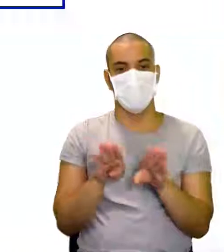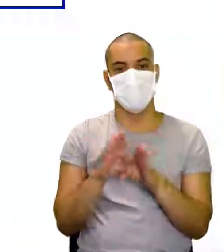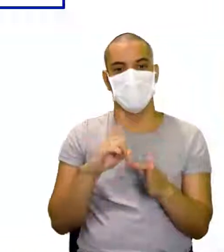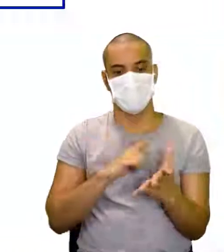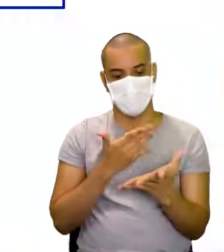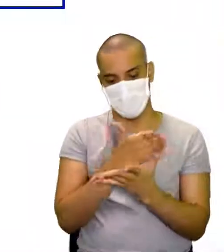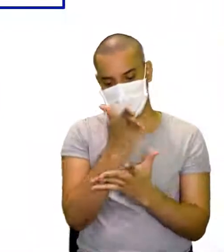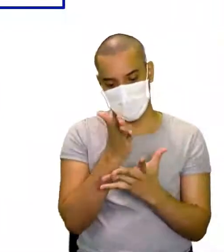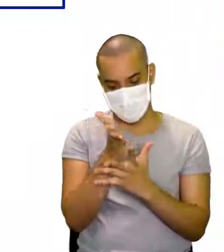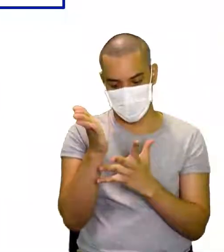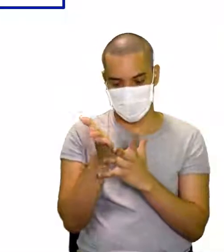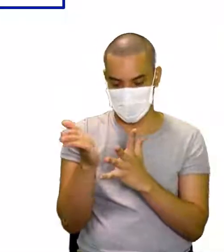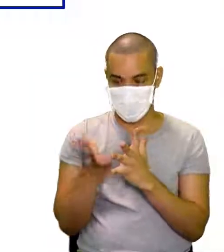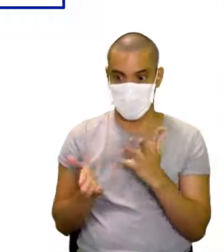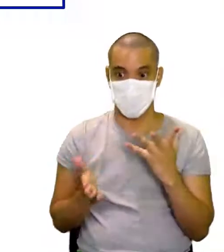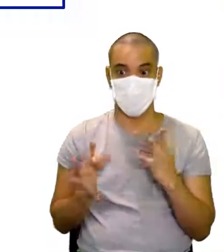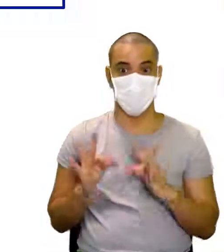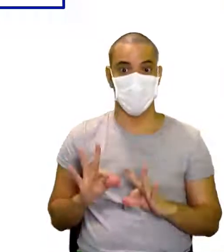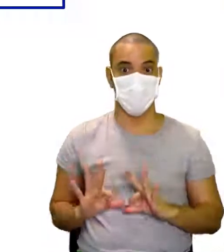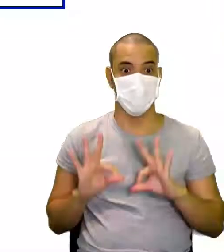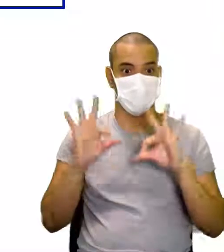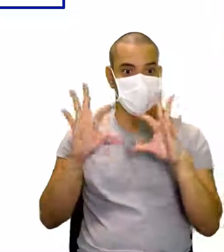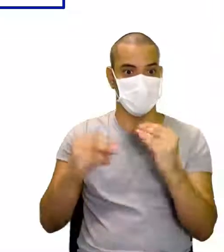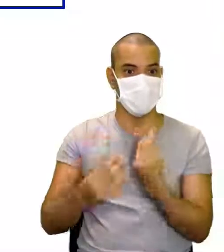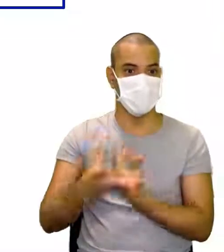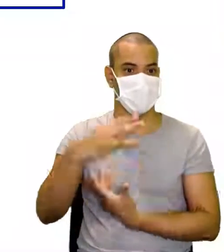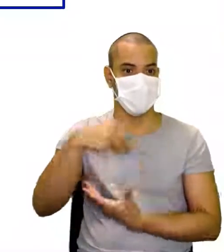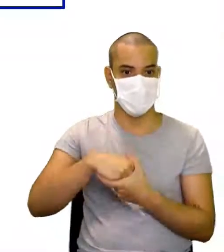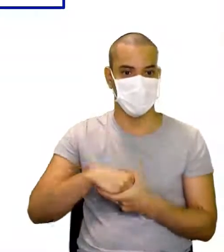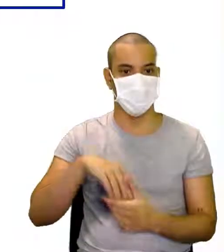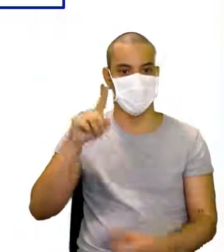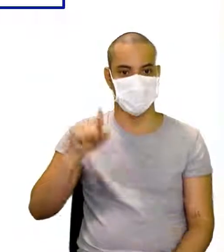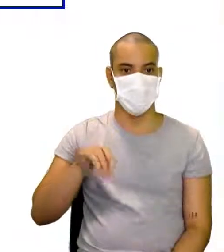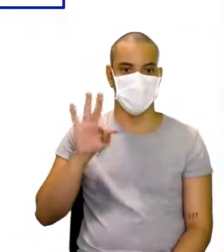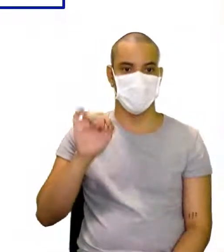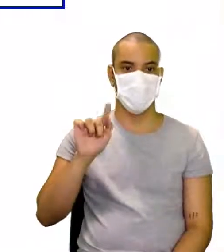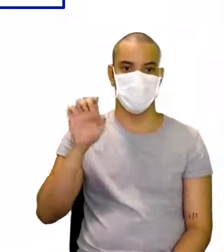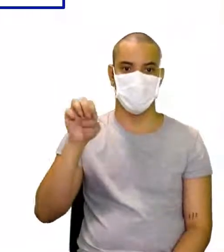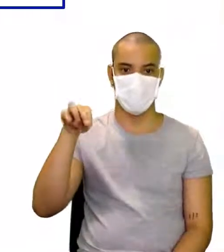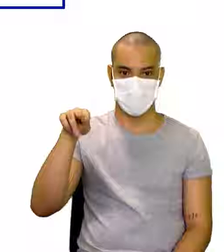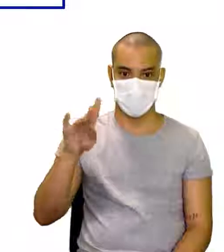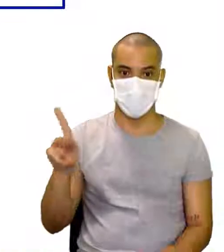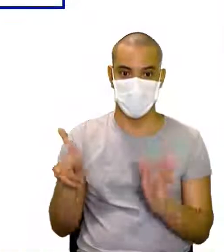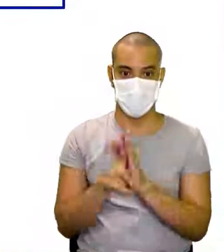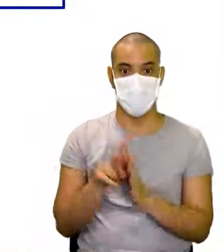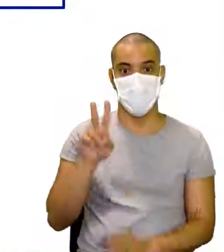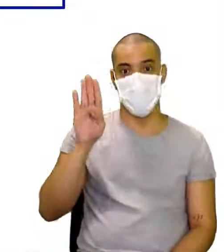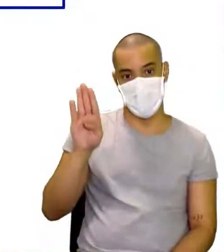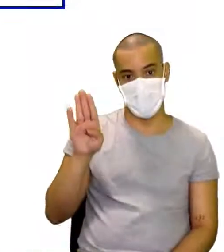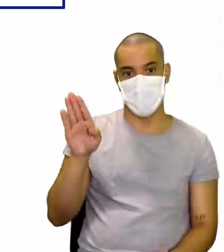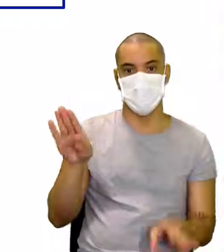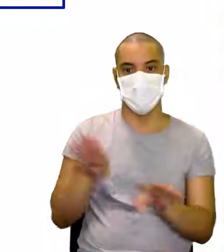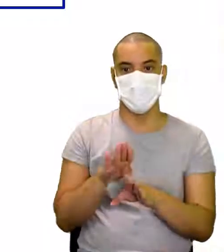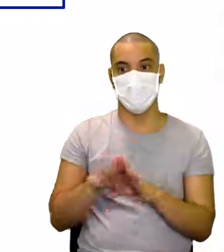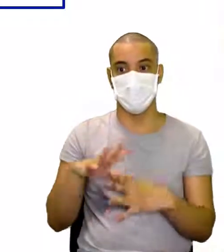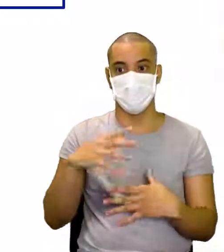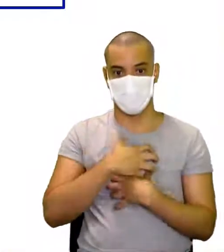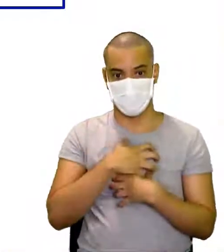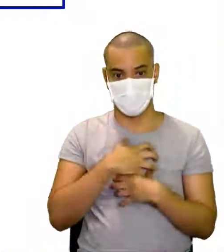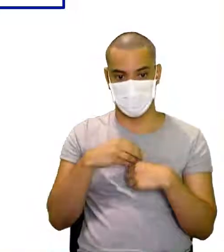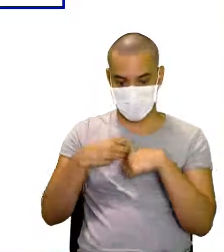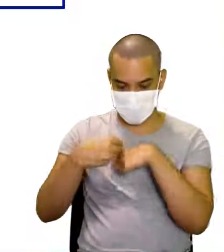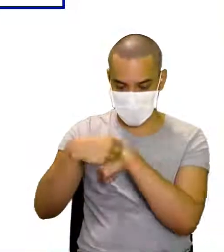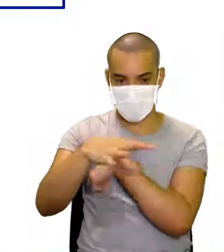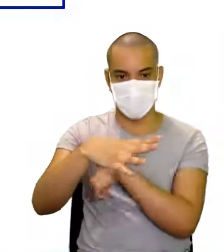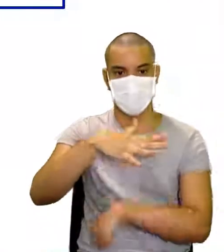de indução, toda linha que em cada ponto é tangente ao vetor B e orientada no seu sentido.